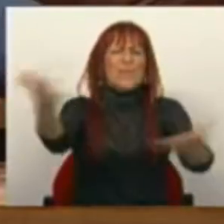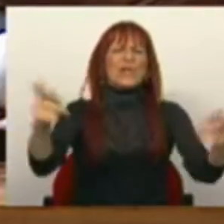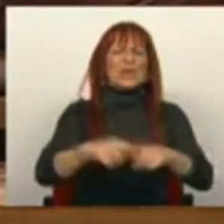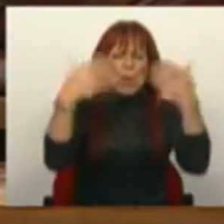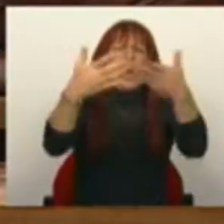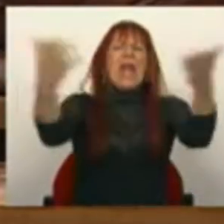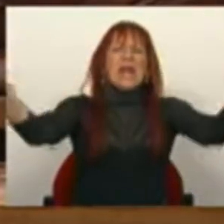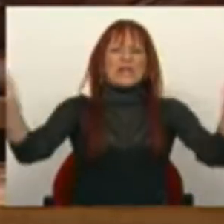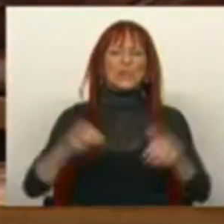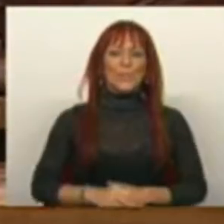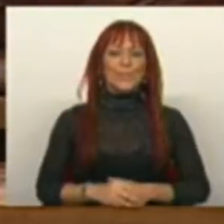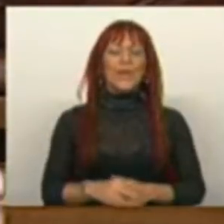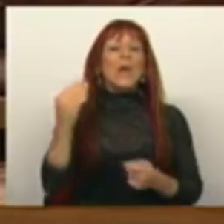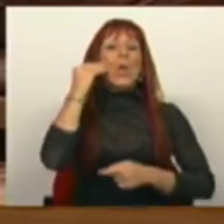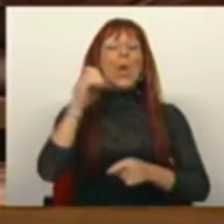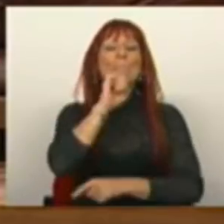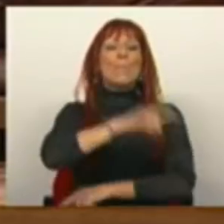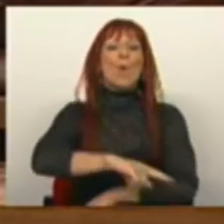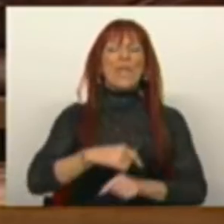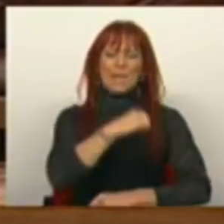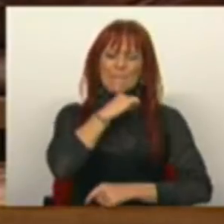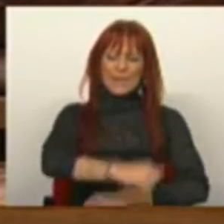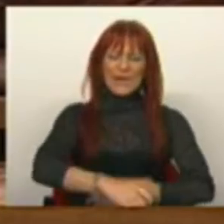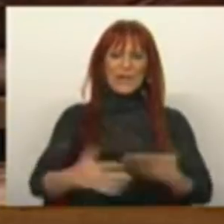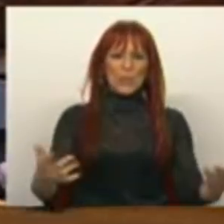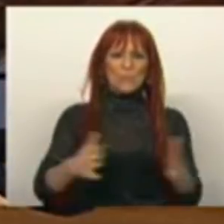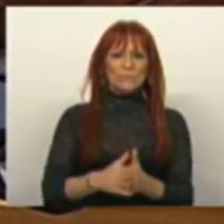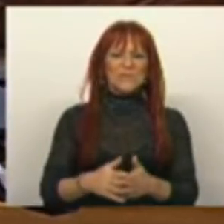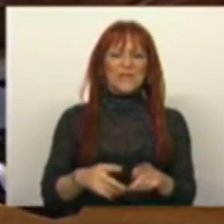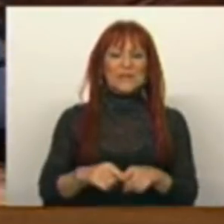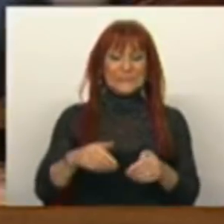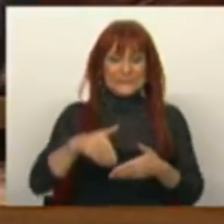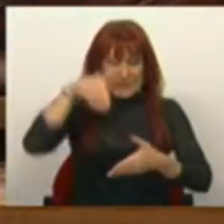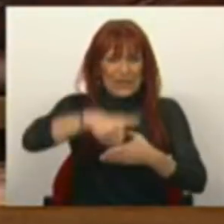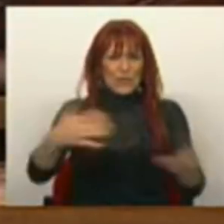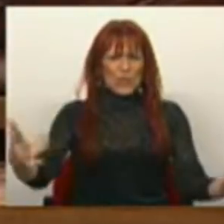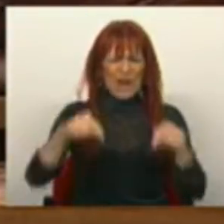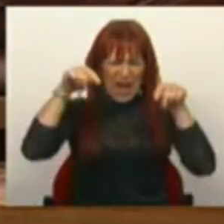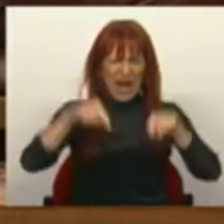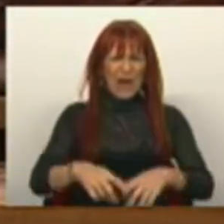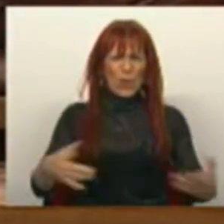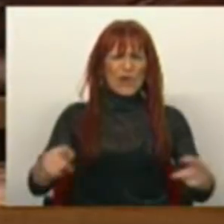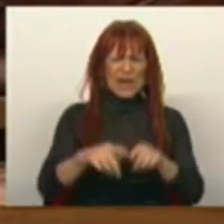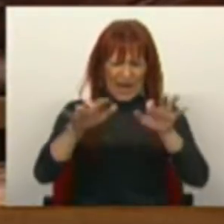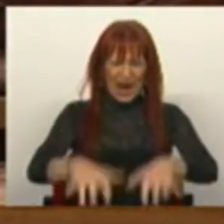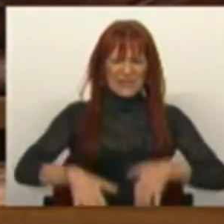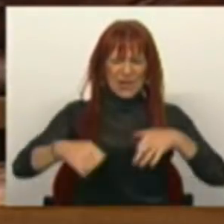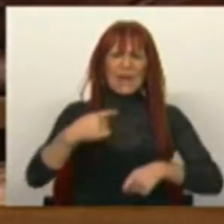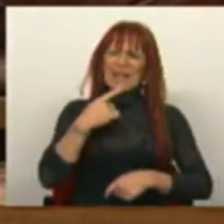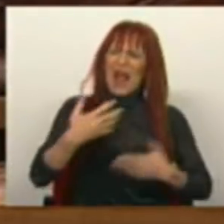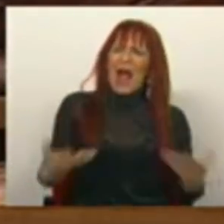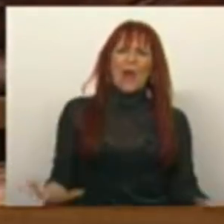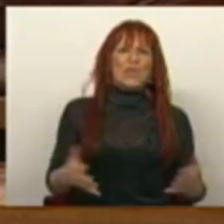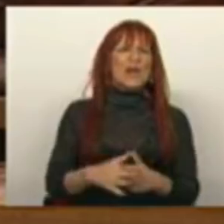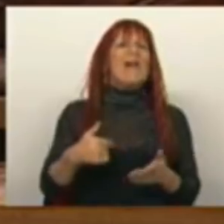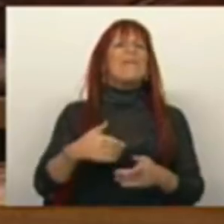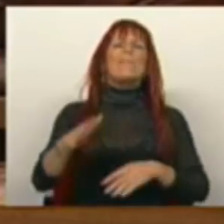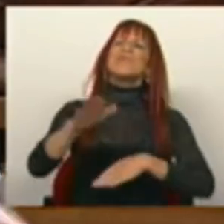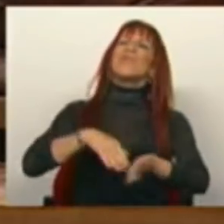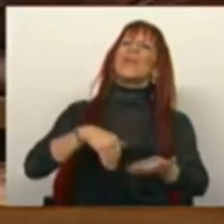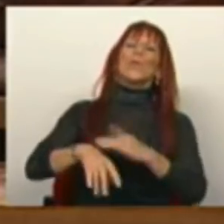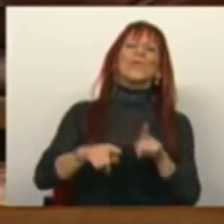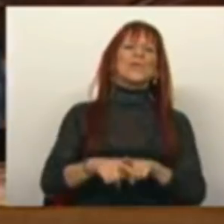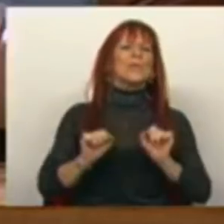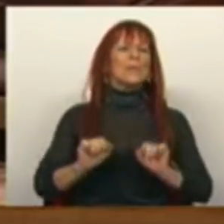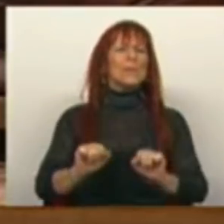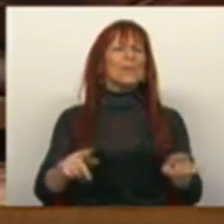com isto? E como podemos permitir que dentro disto, esta mesma Assembleia diga agora que vamos fazer um hold